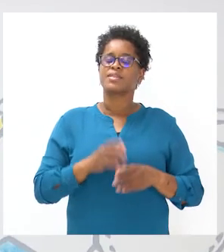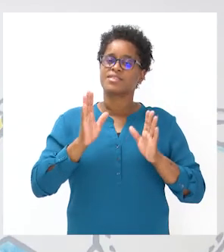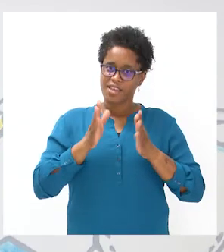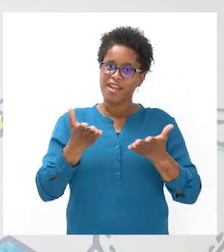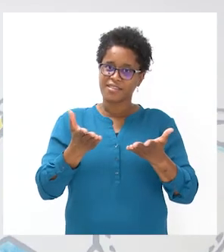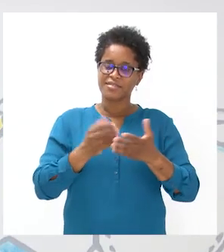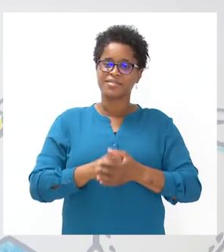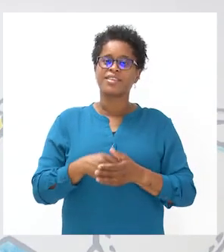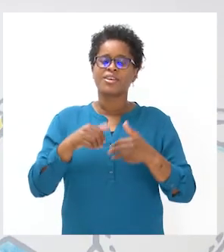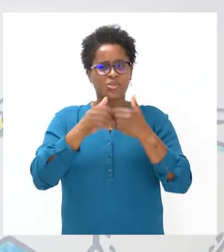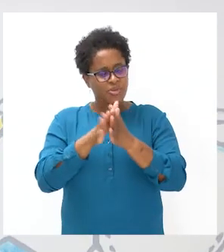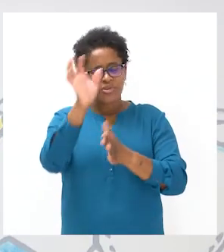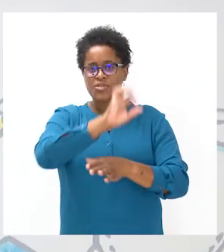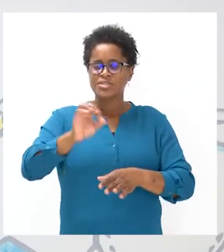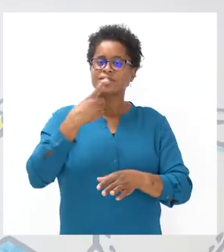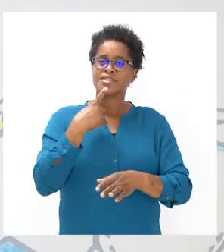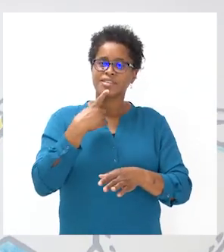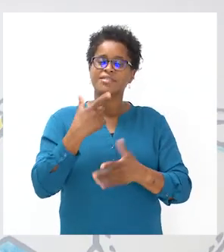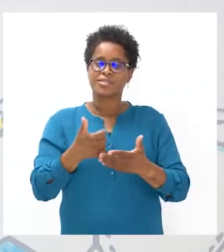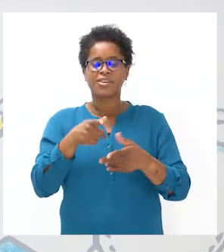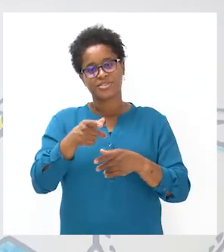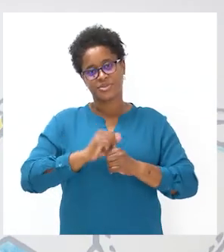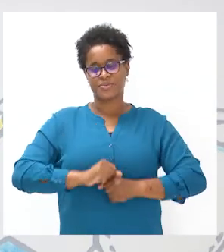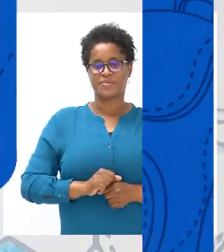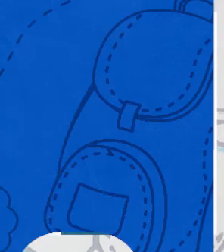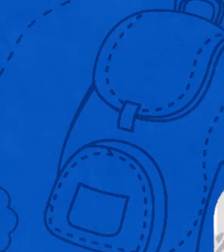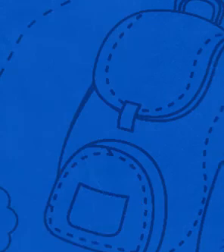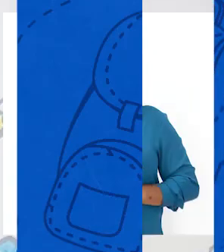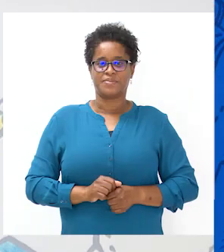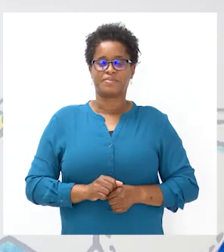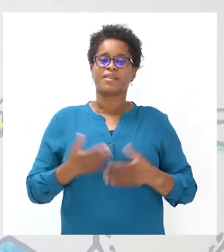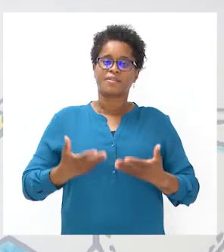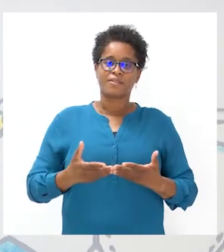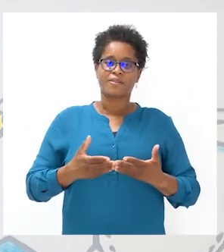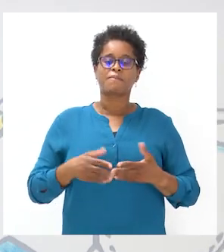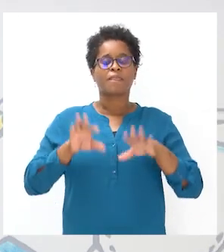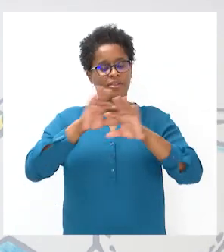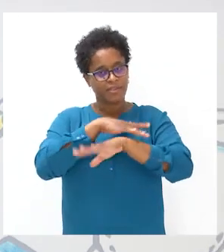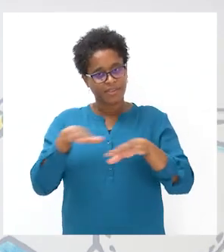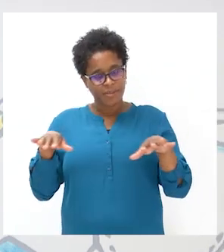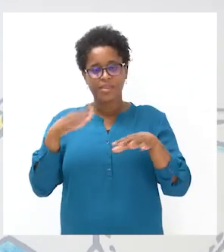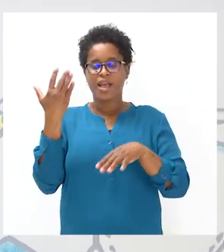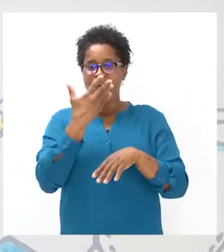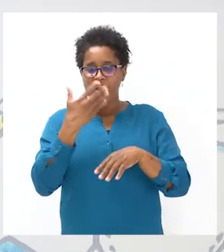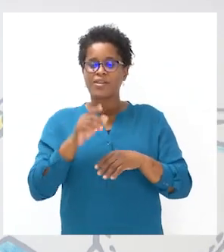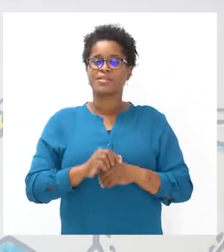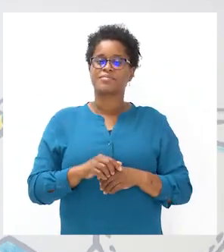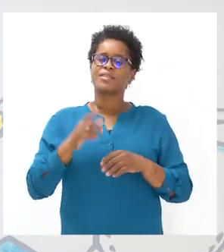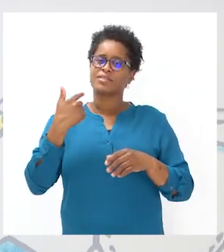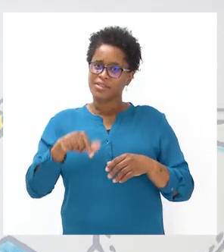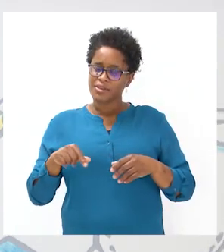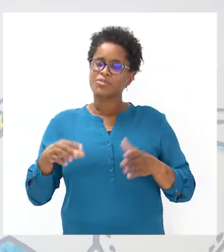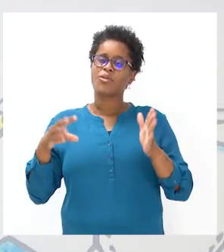Já? Todo mundo percebeu? Então, é isso. Então, assim terminamos a nossa aula. Temos um